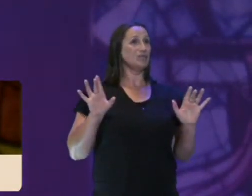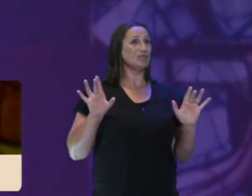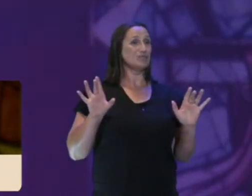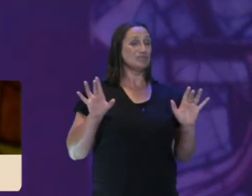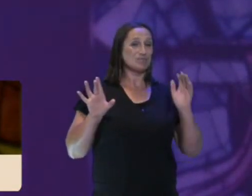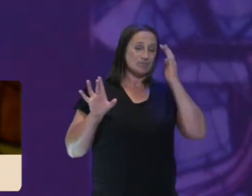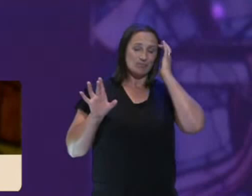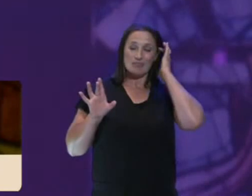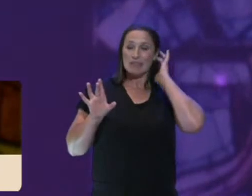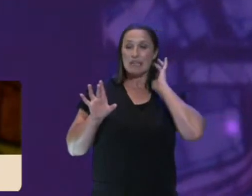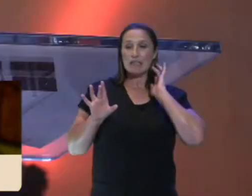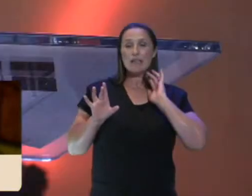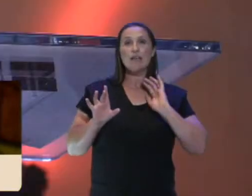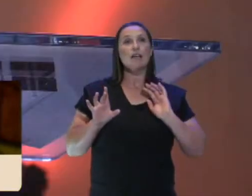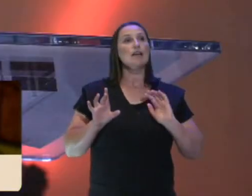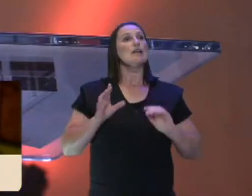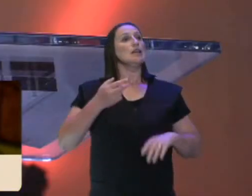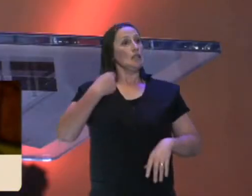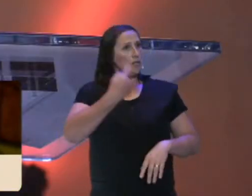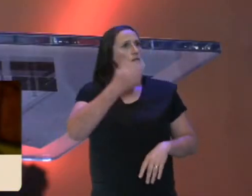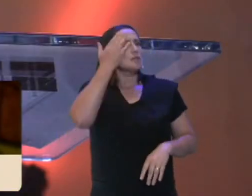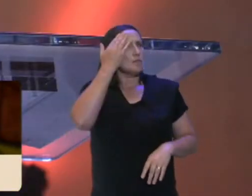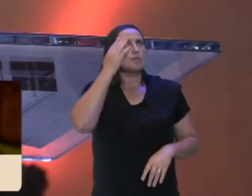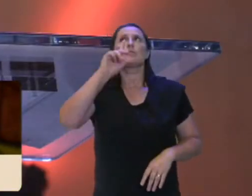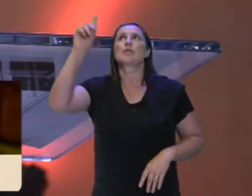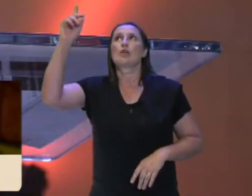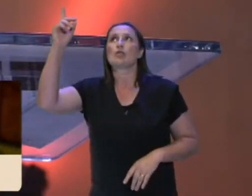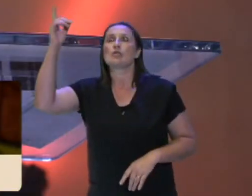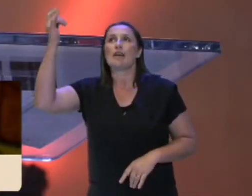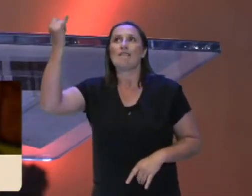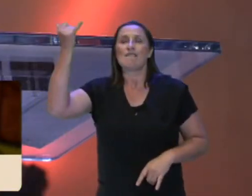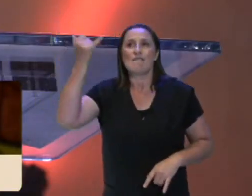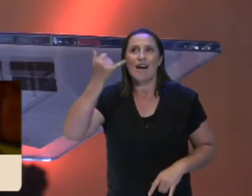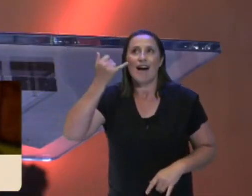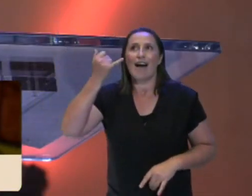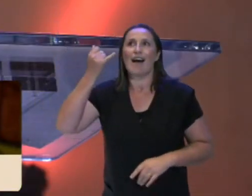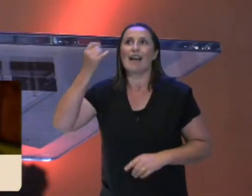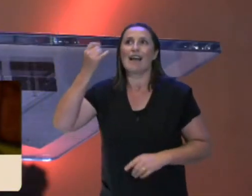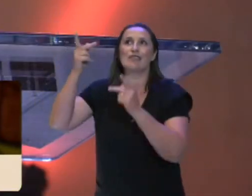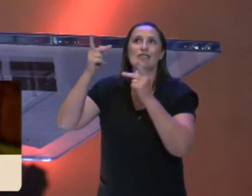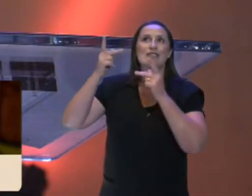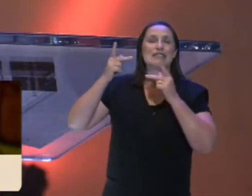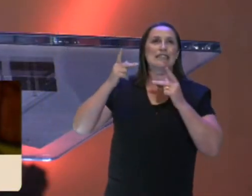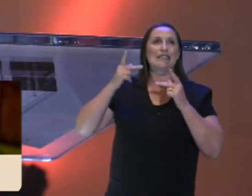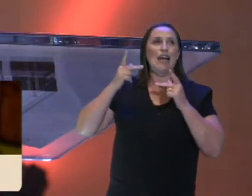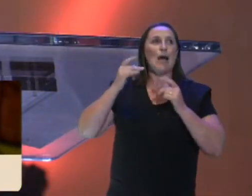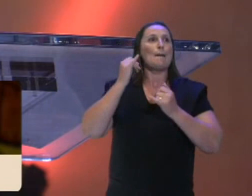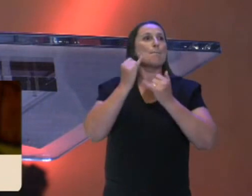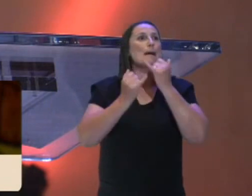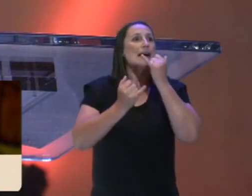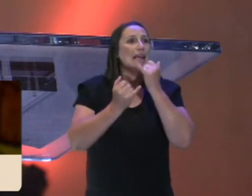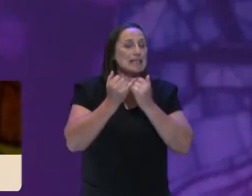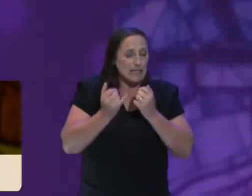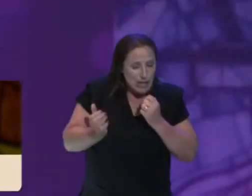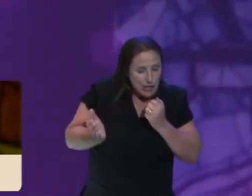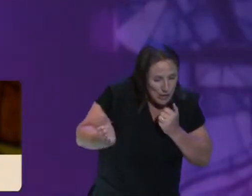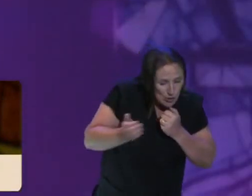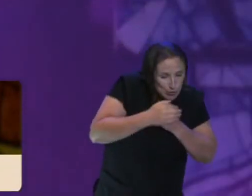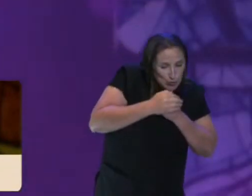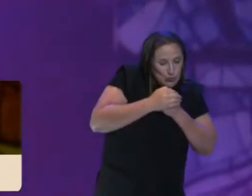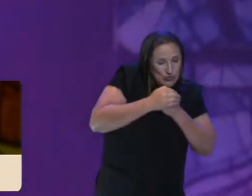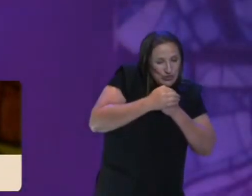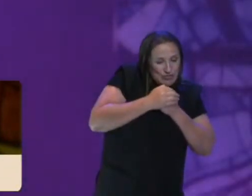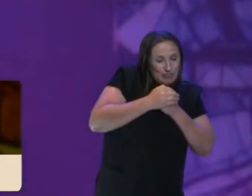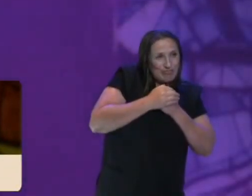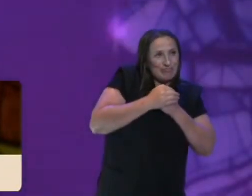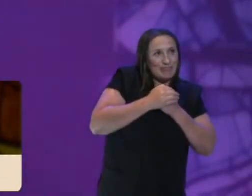Deus nos visita, parece que a gente continua escondido na nossa caverna. E aí o Senhor vai ter que